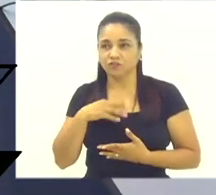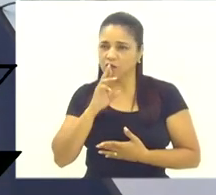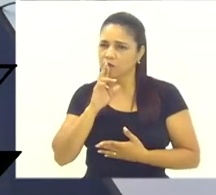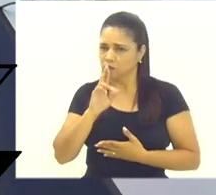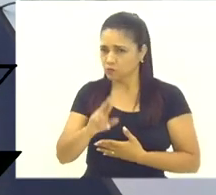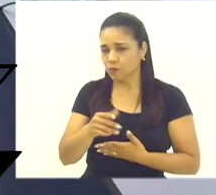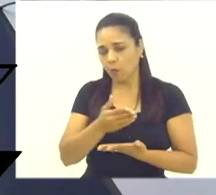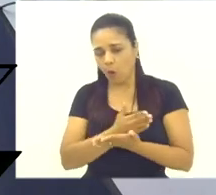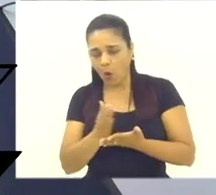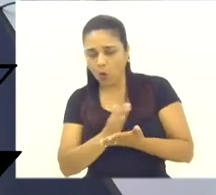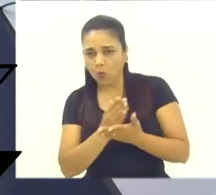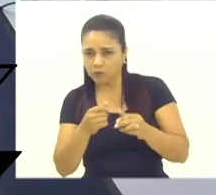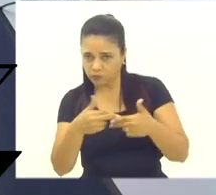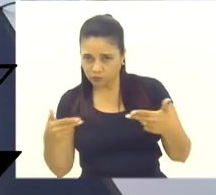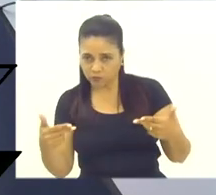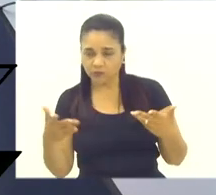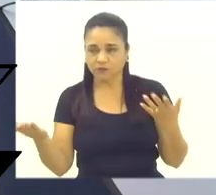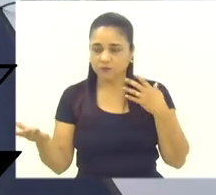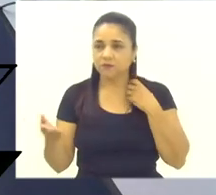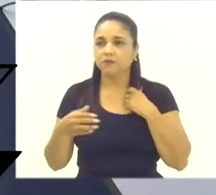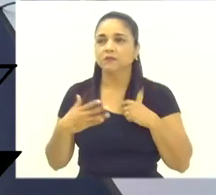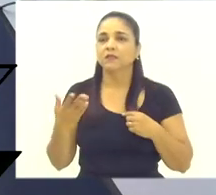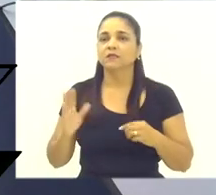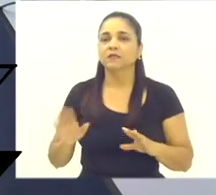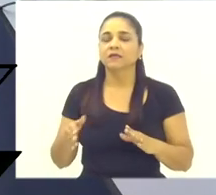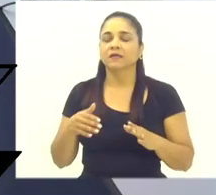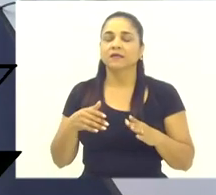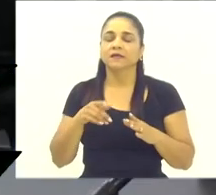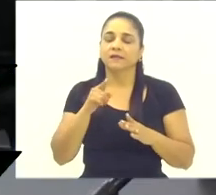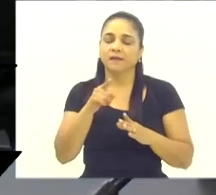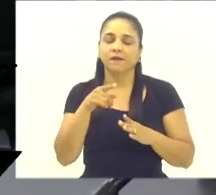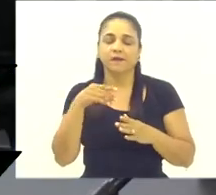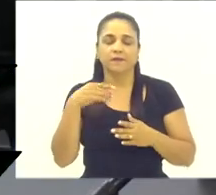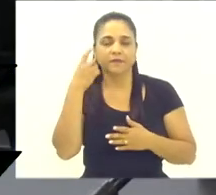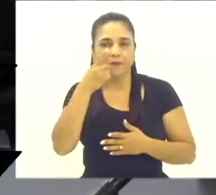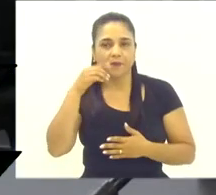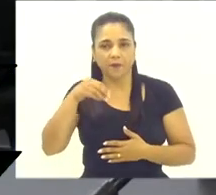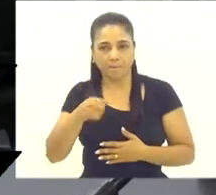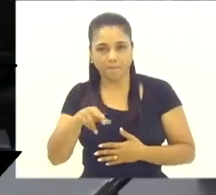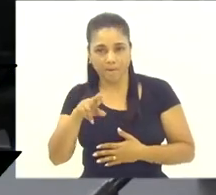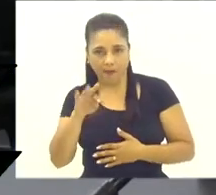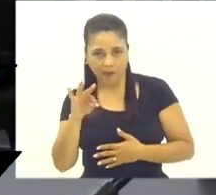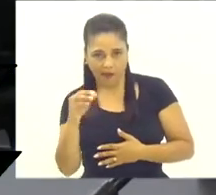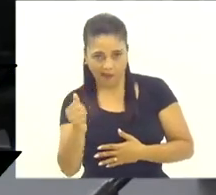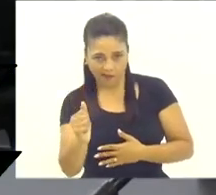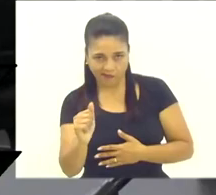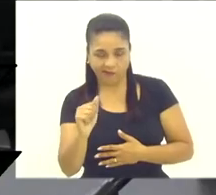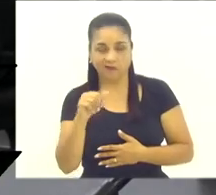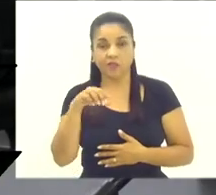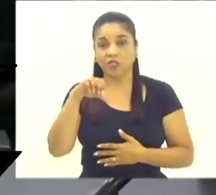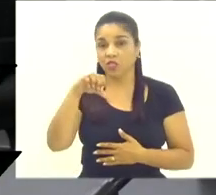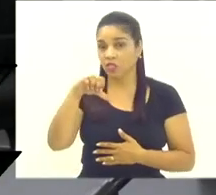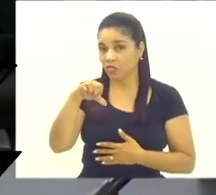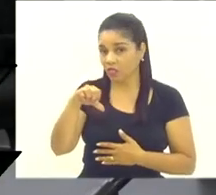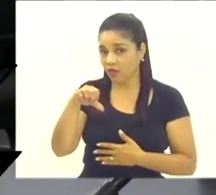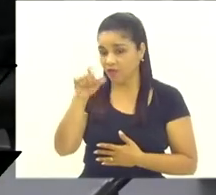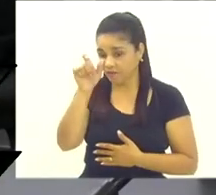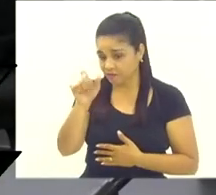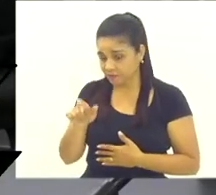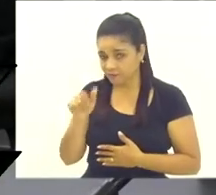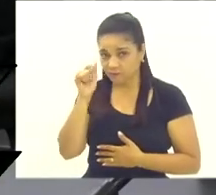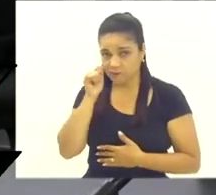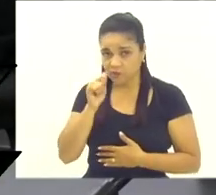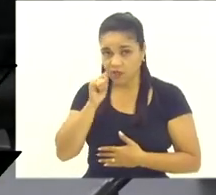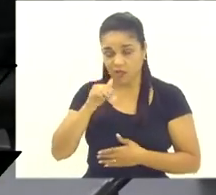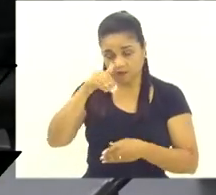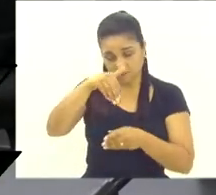do que a deputada Marta tinha colocado de nove mulheres né que